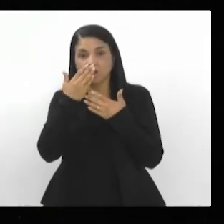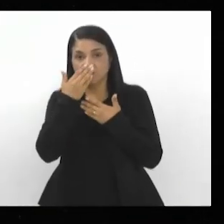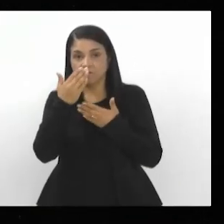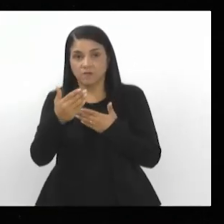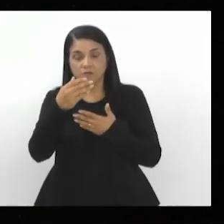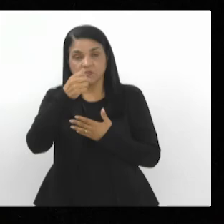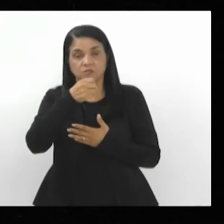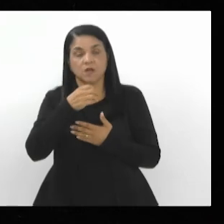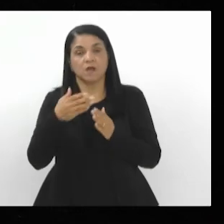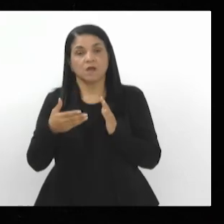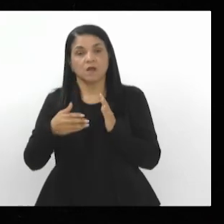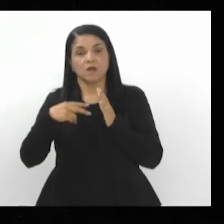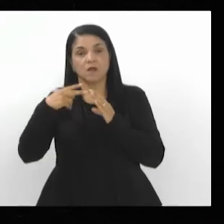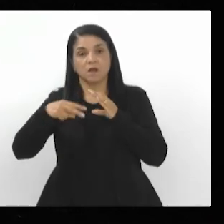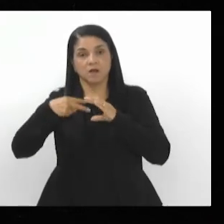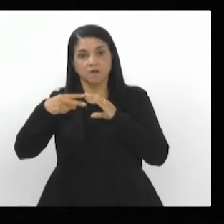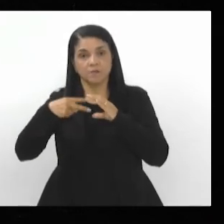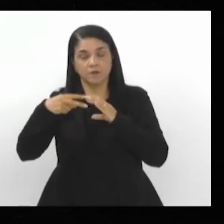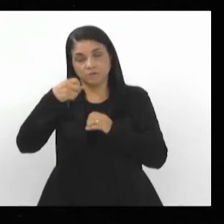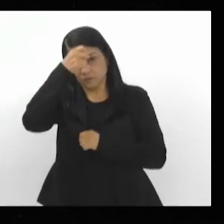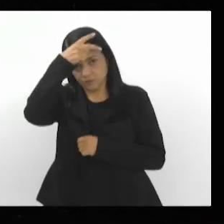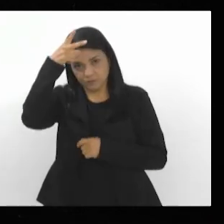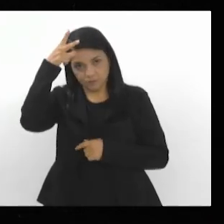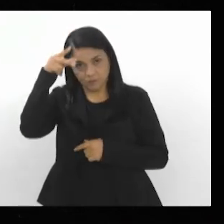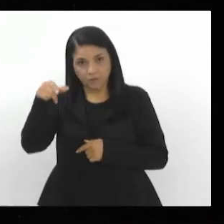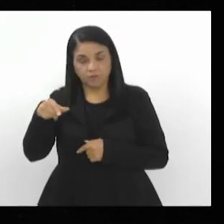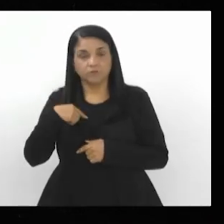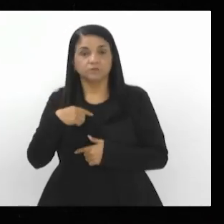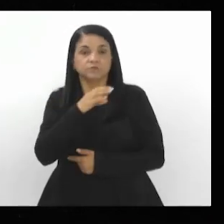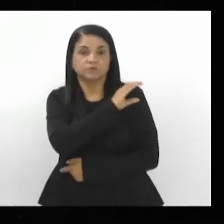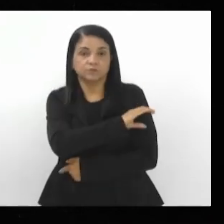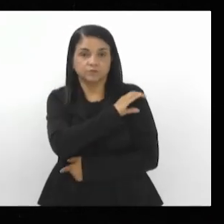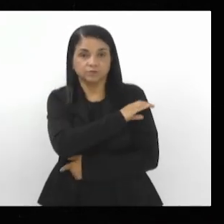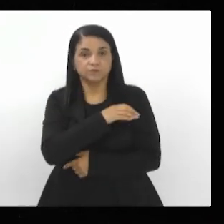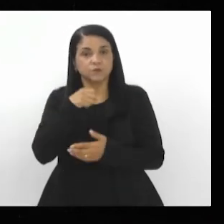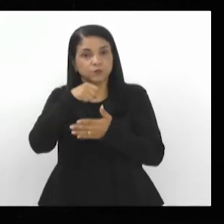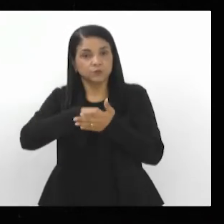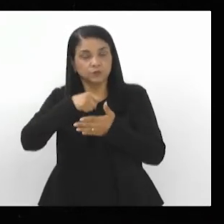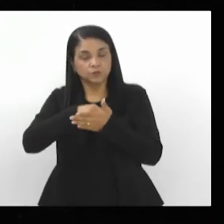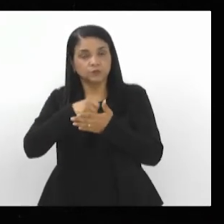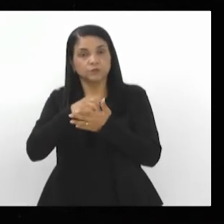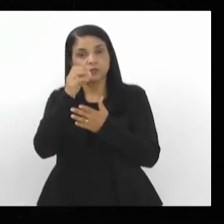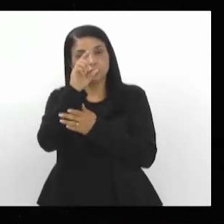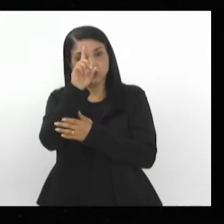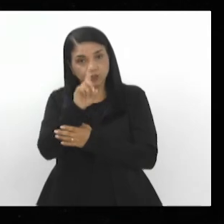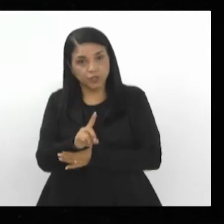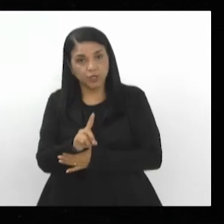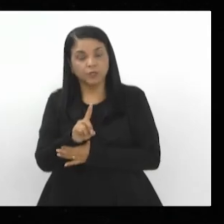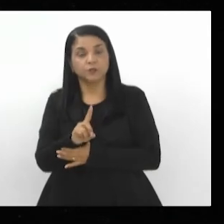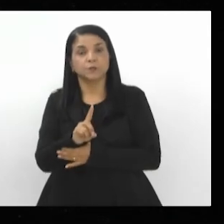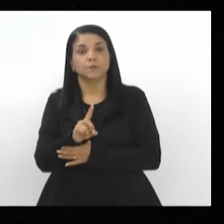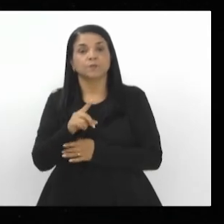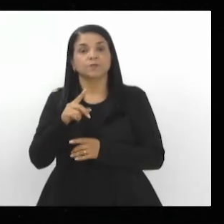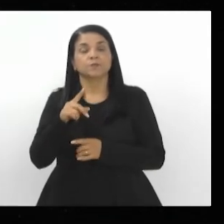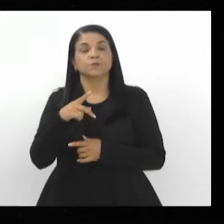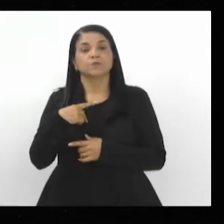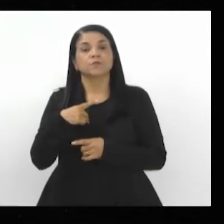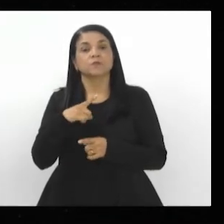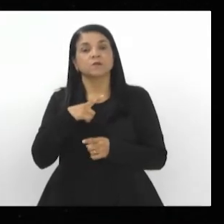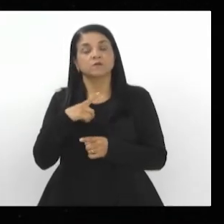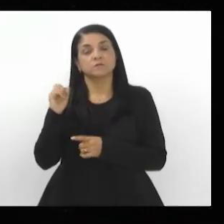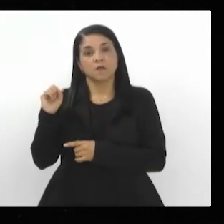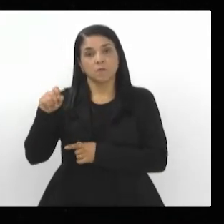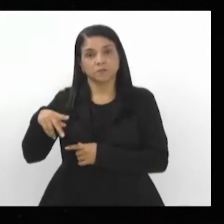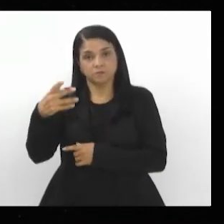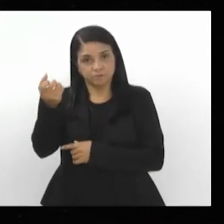Campos. Lutam para que esses direitos previdenciários sejam garantidos, demandando a inclusão dessa